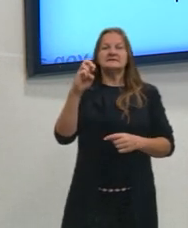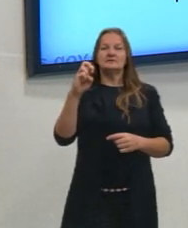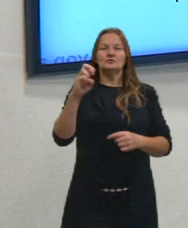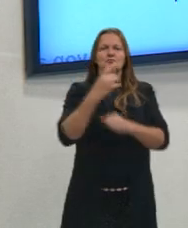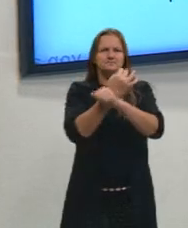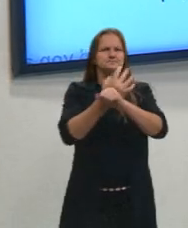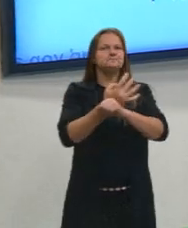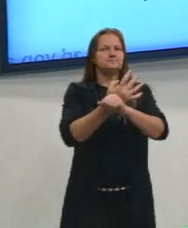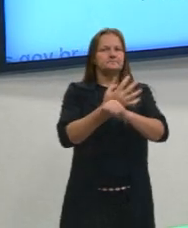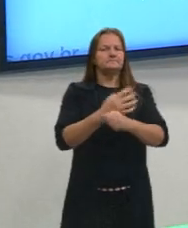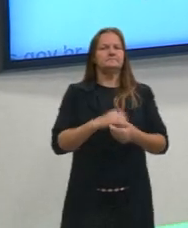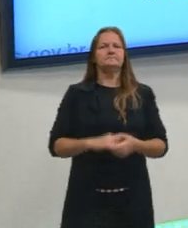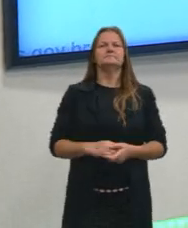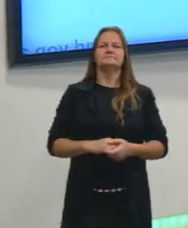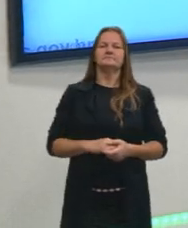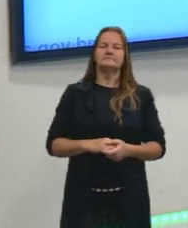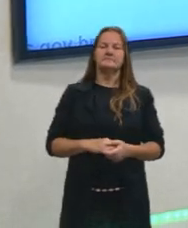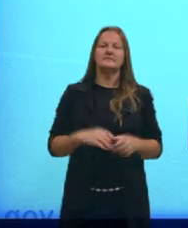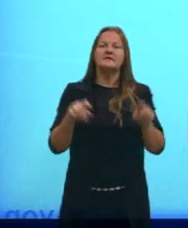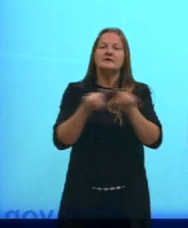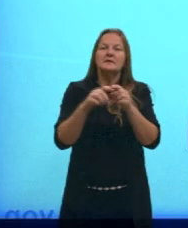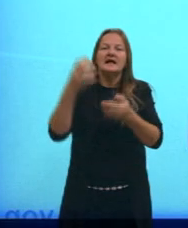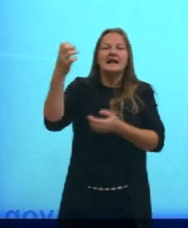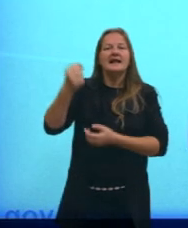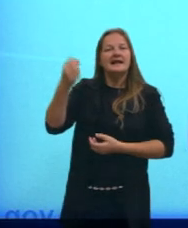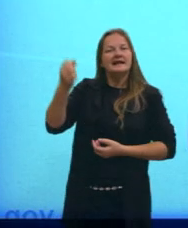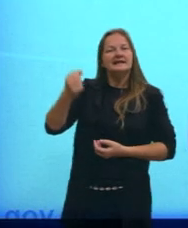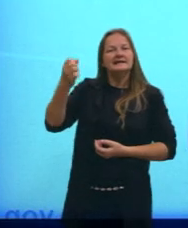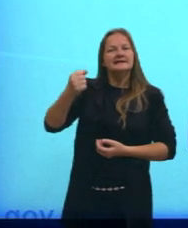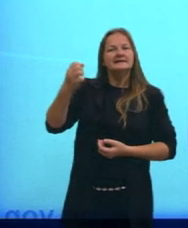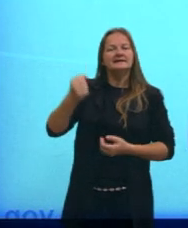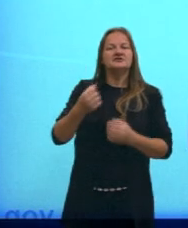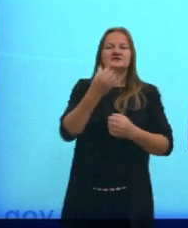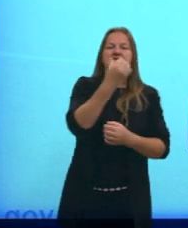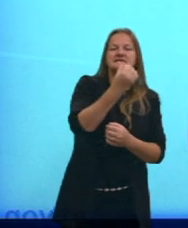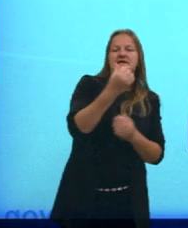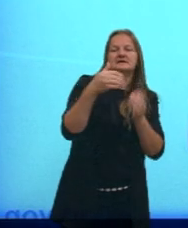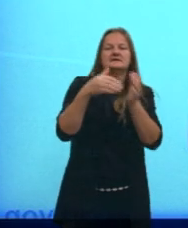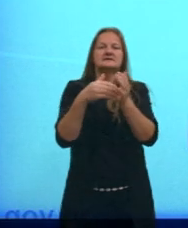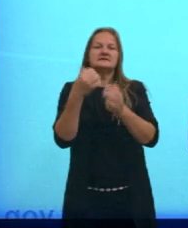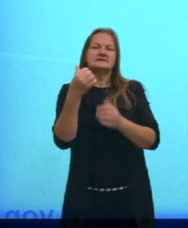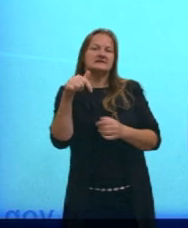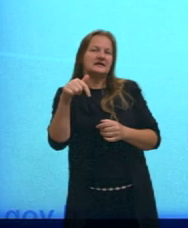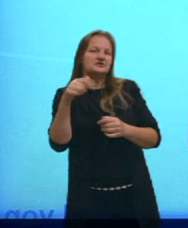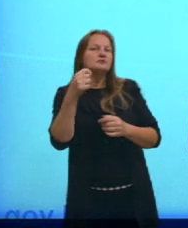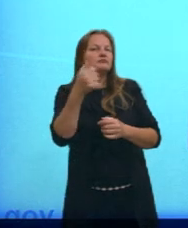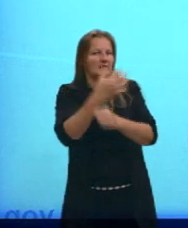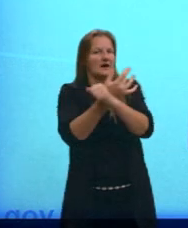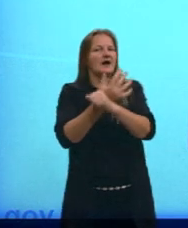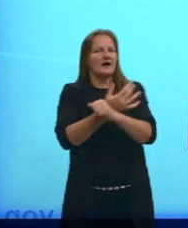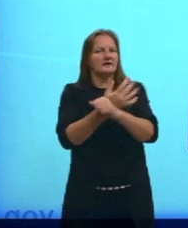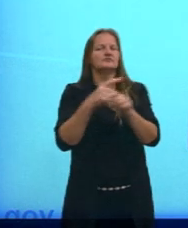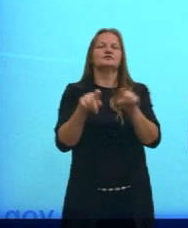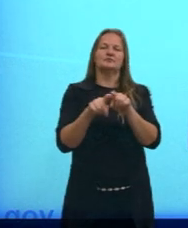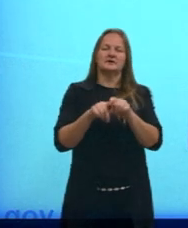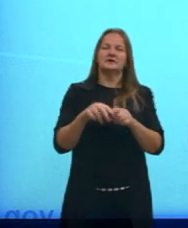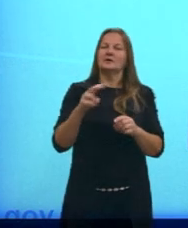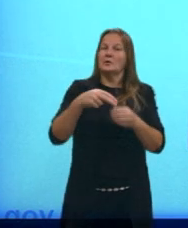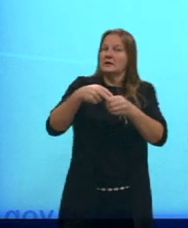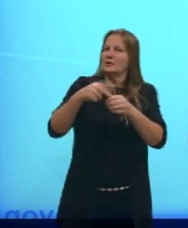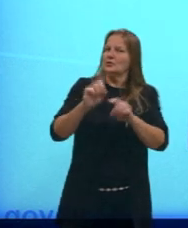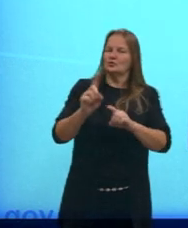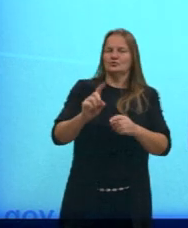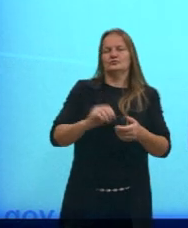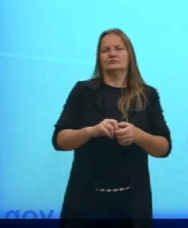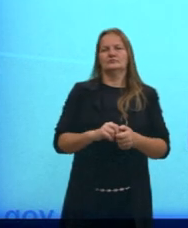dessa característica ácida o leite já fica ali Entre seis e sete então ele é considerado o ácido não é neutro mas